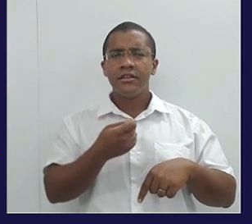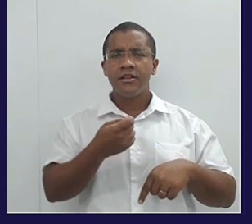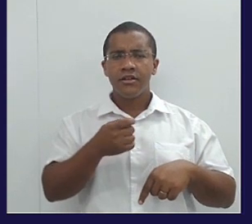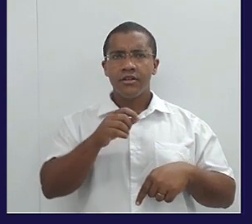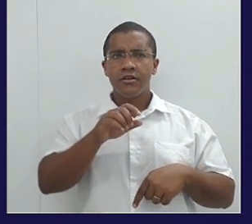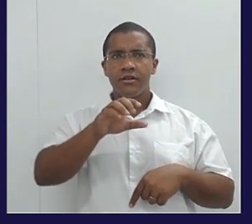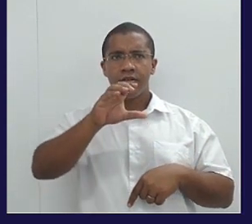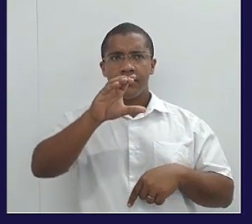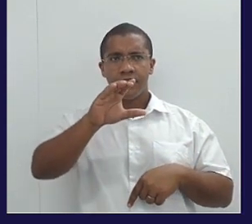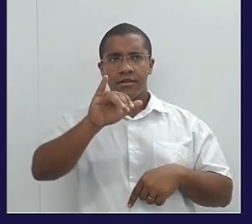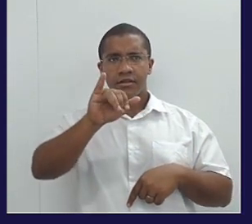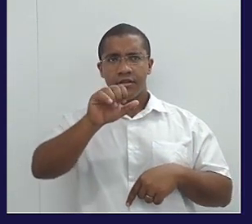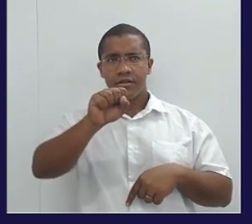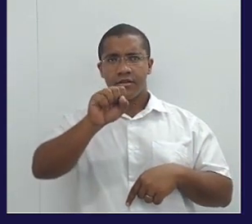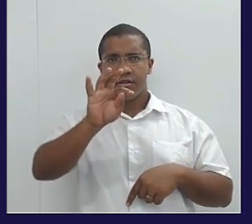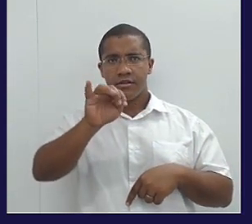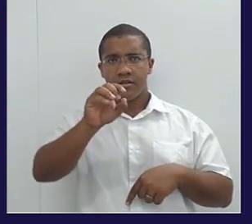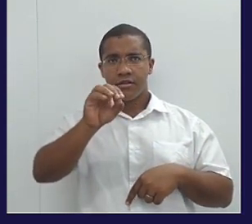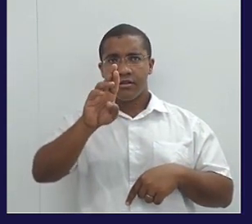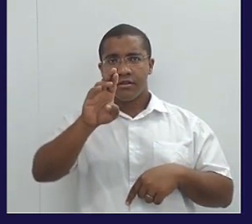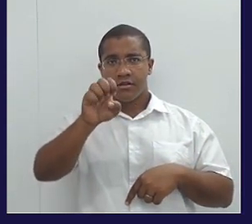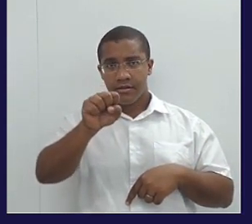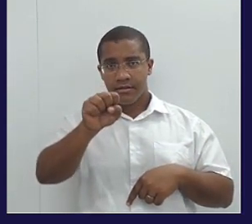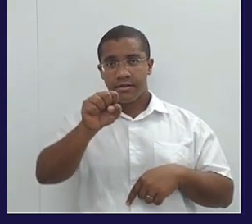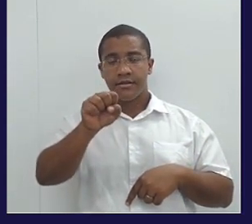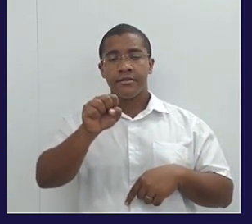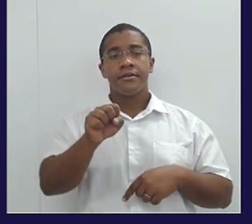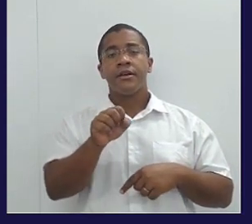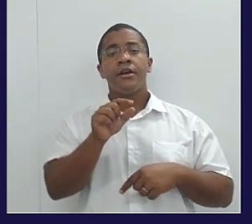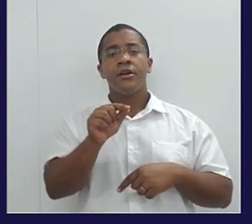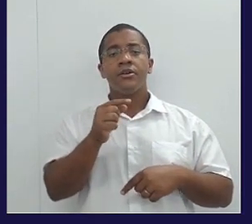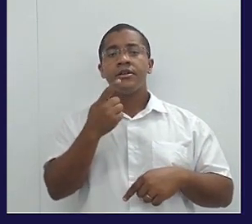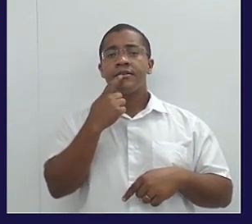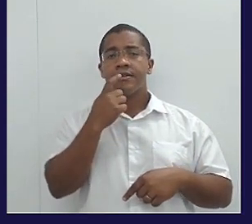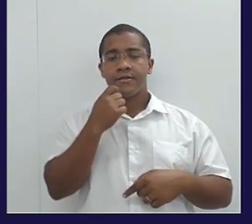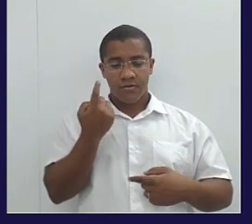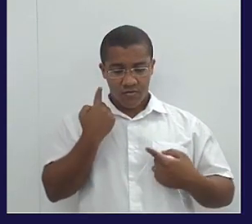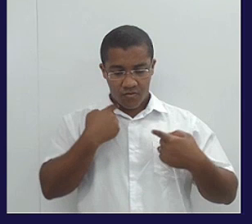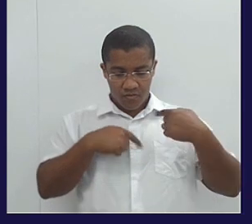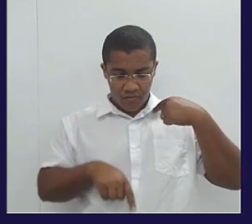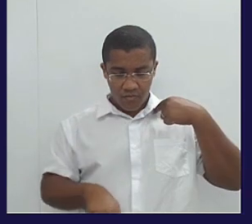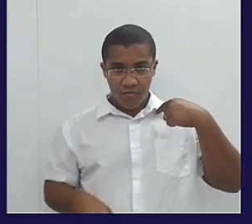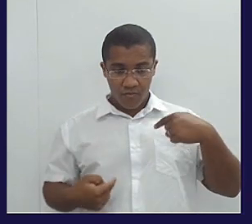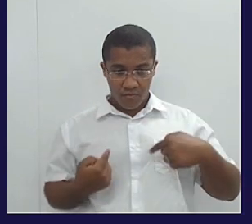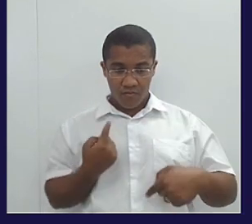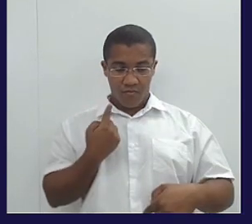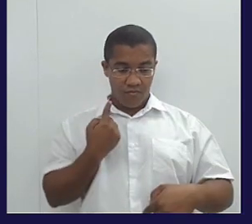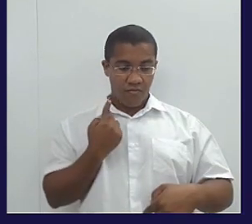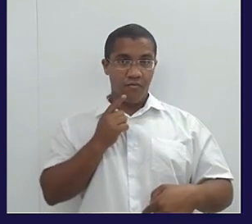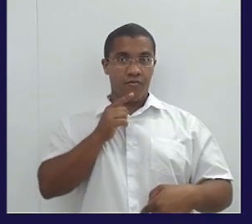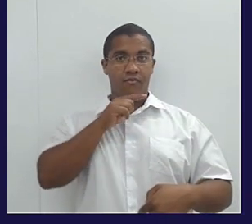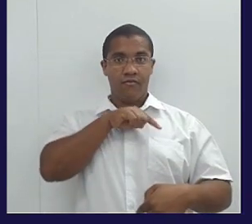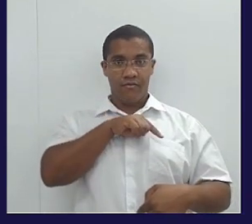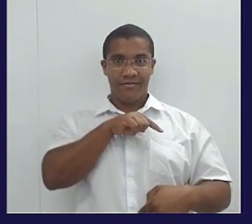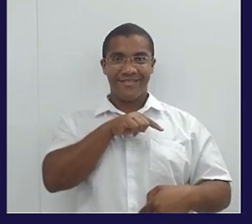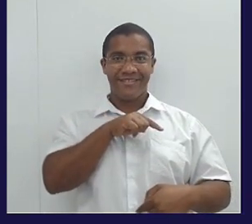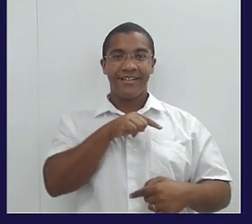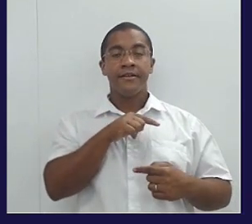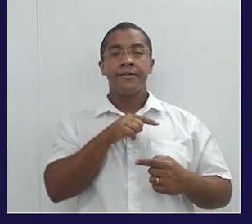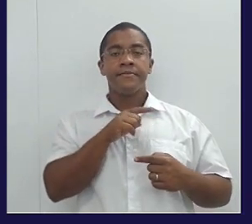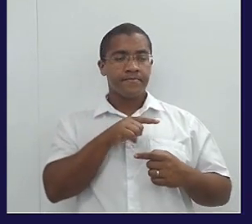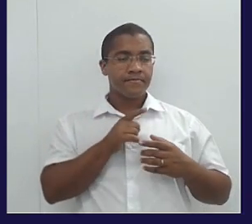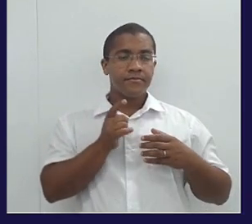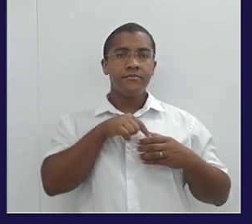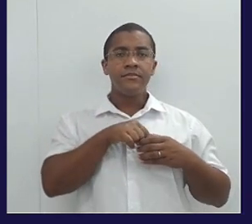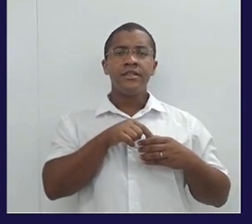chamado de sístole. O sangue ele volta pelo coração direito por meio das veias.